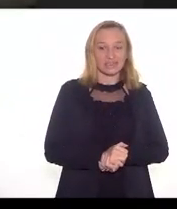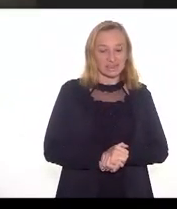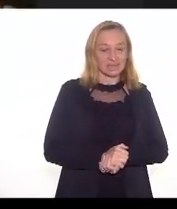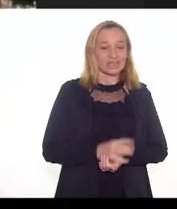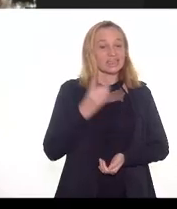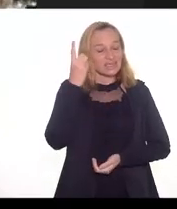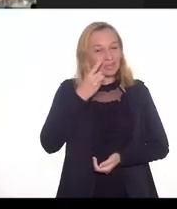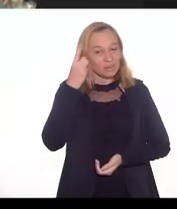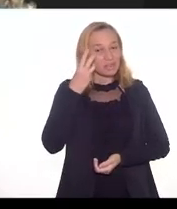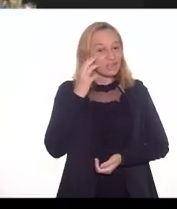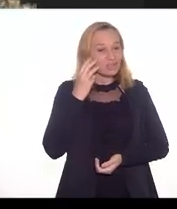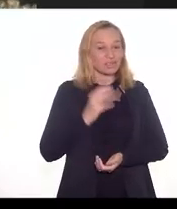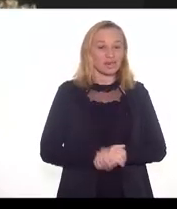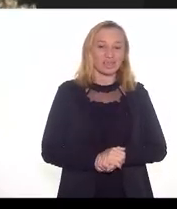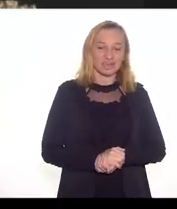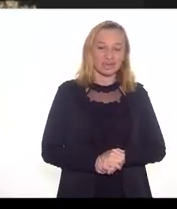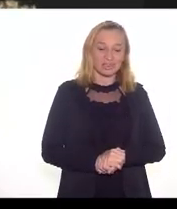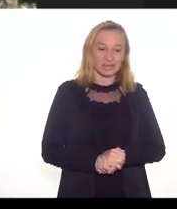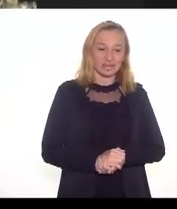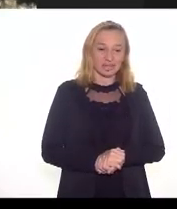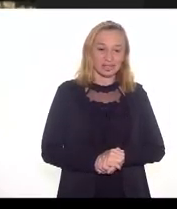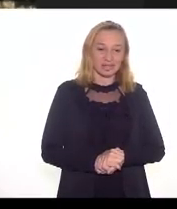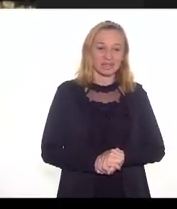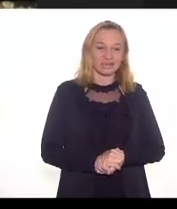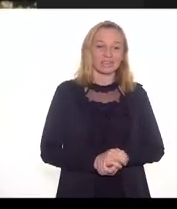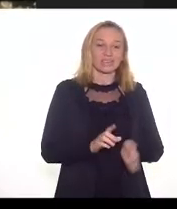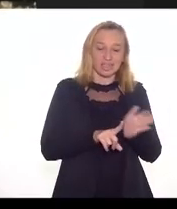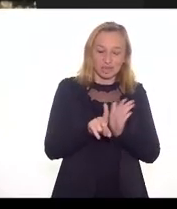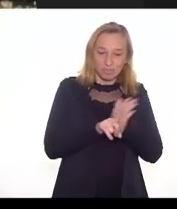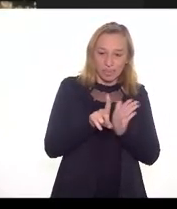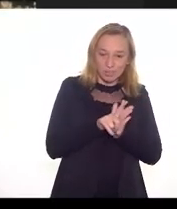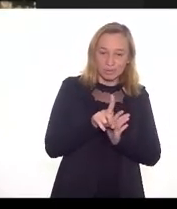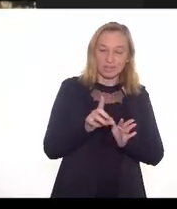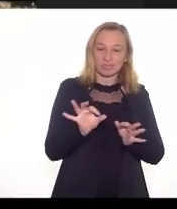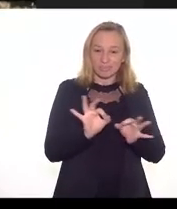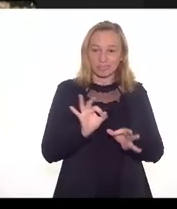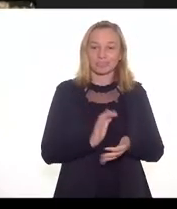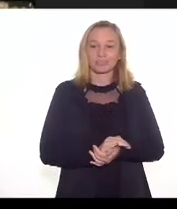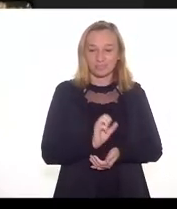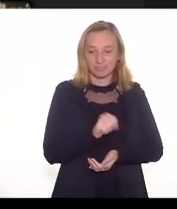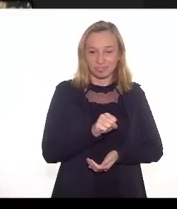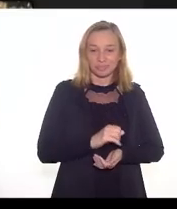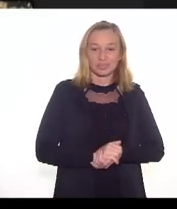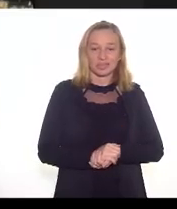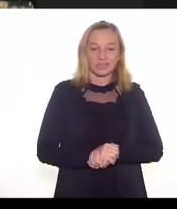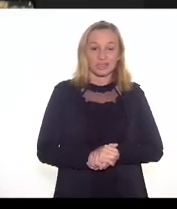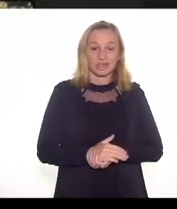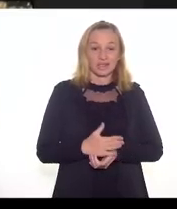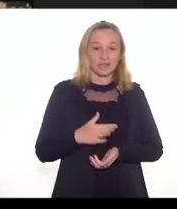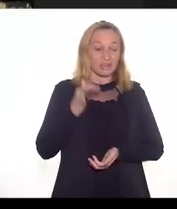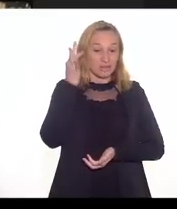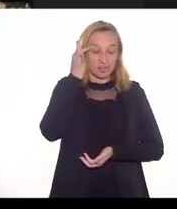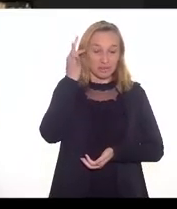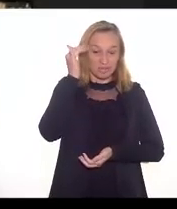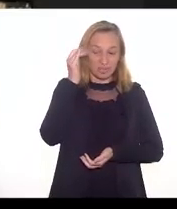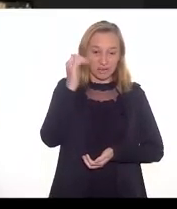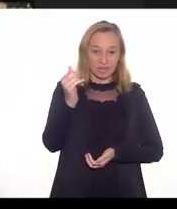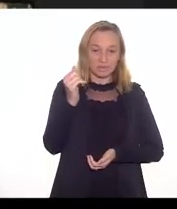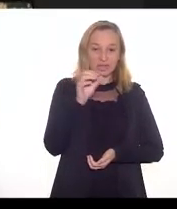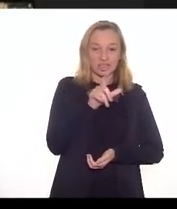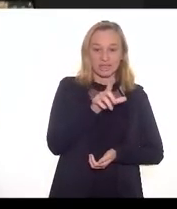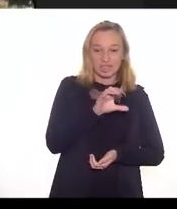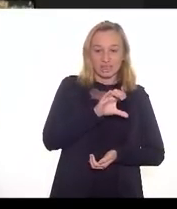importante do que a resposta são as perguntas que são feitas. Diga, deputado Luiz Paulo. Grande filósofo popular, Chacrinha,